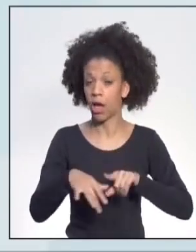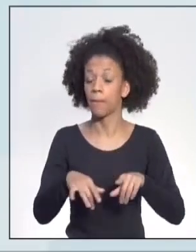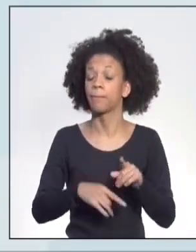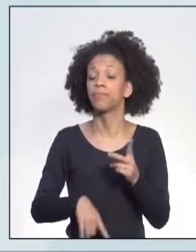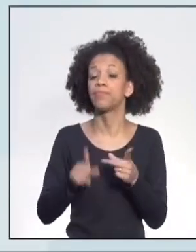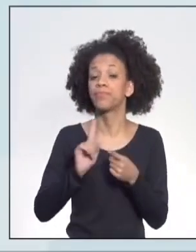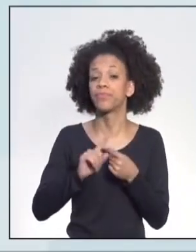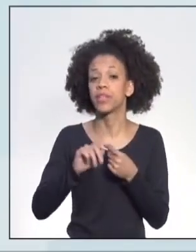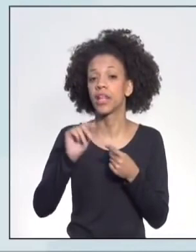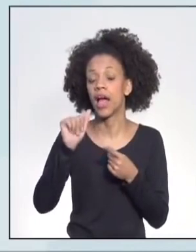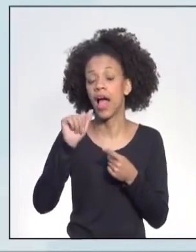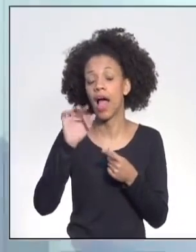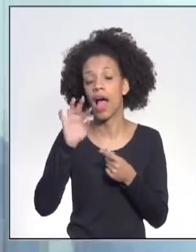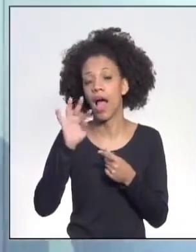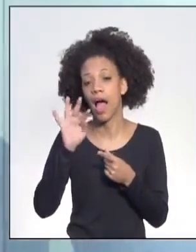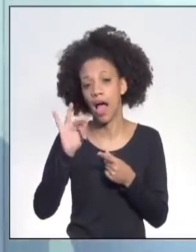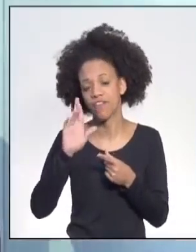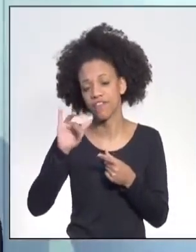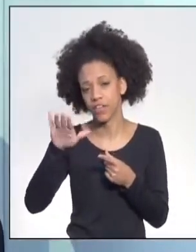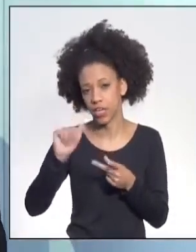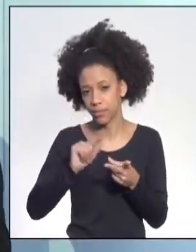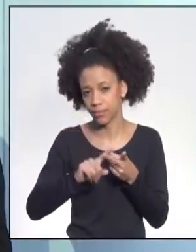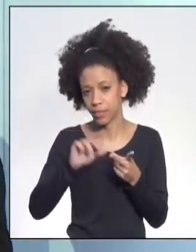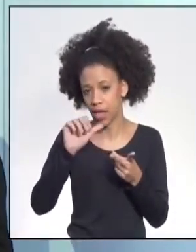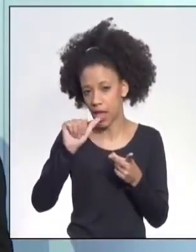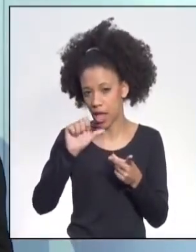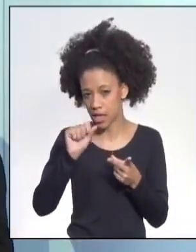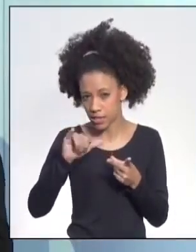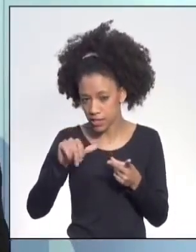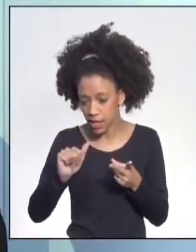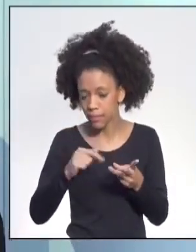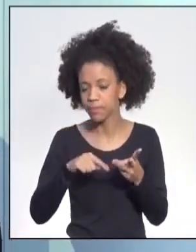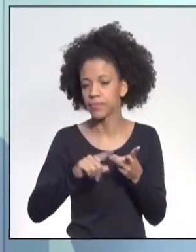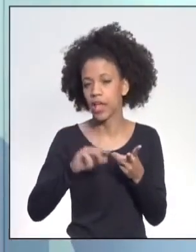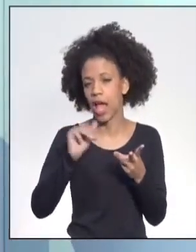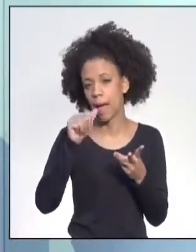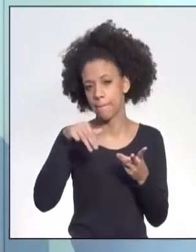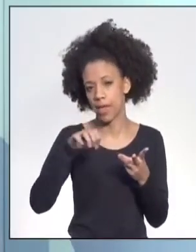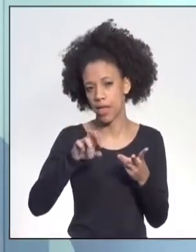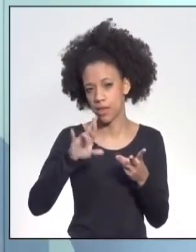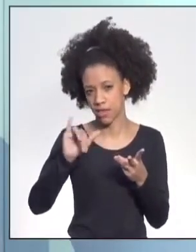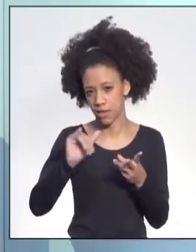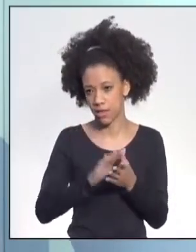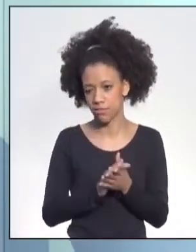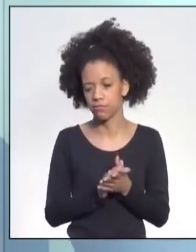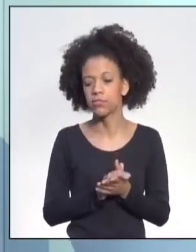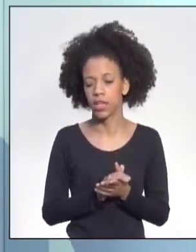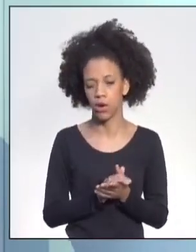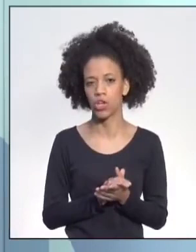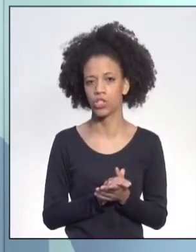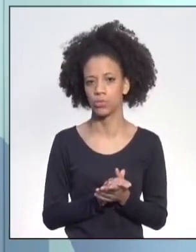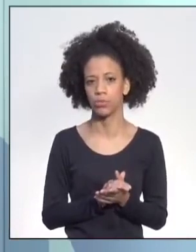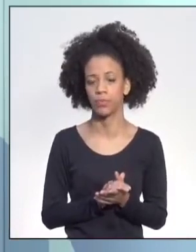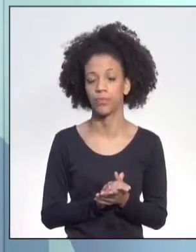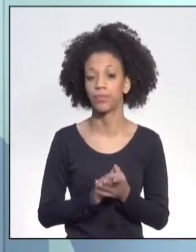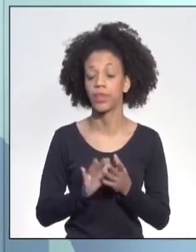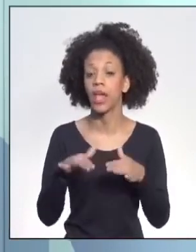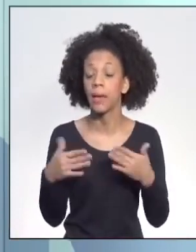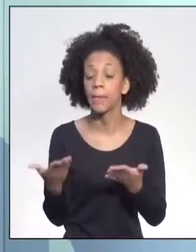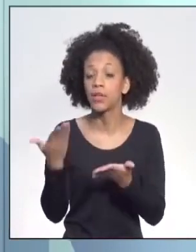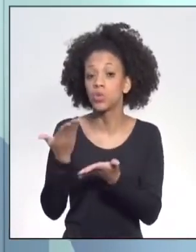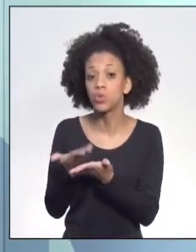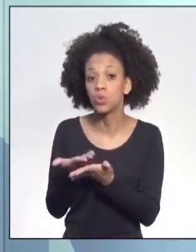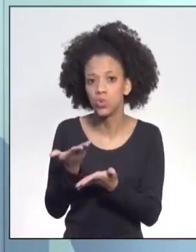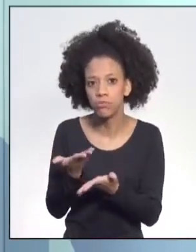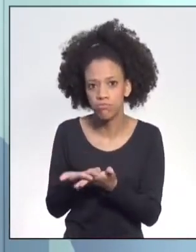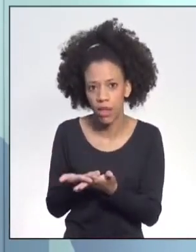África, na Ásia e na América. E para nós estudarmos essa habilidade